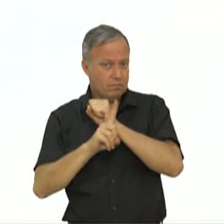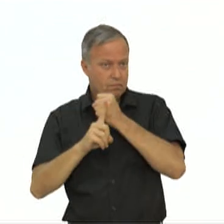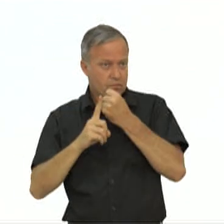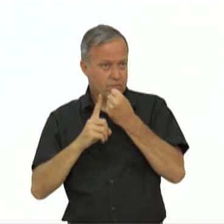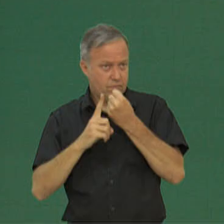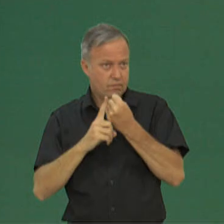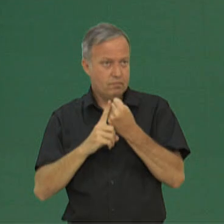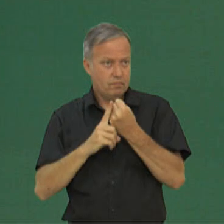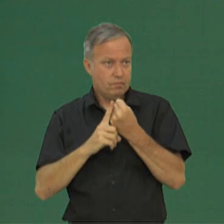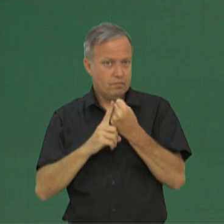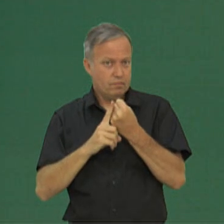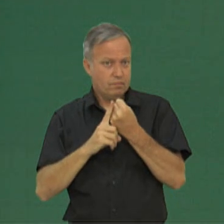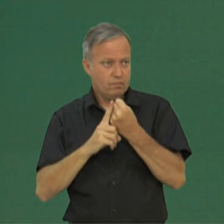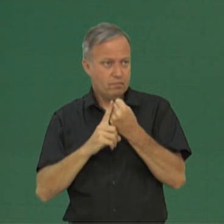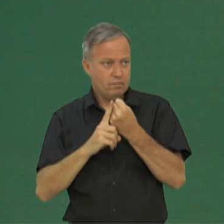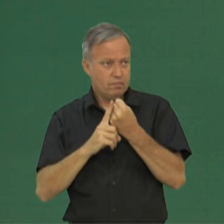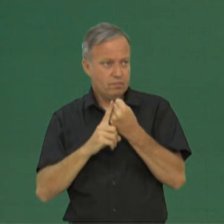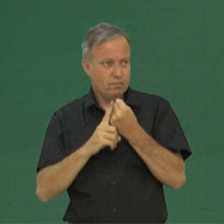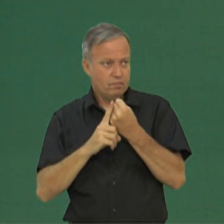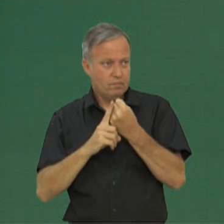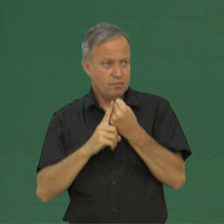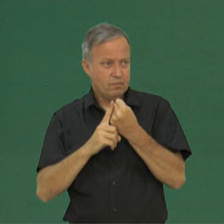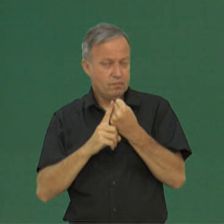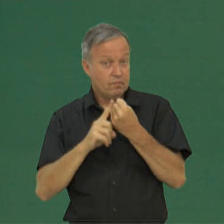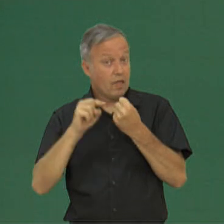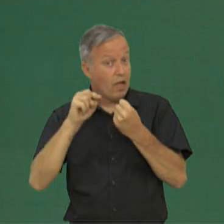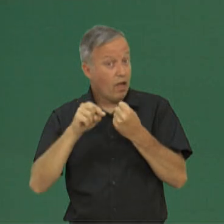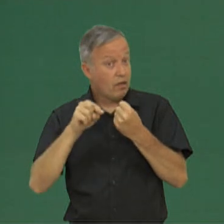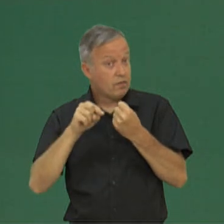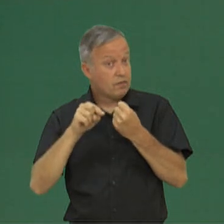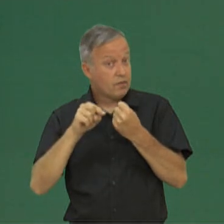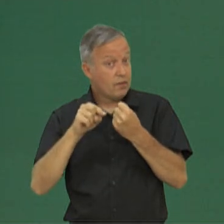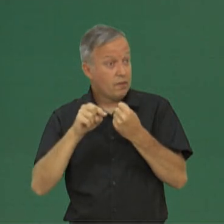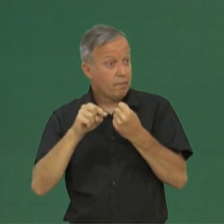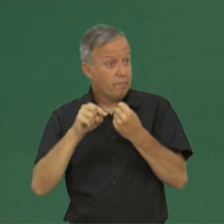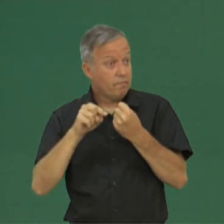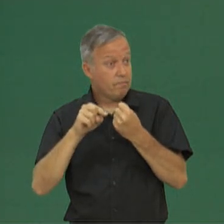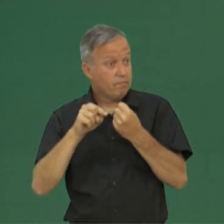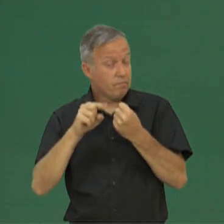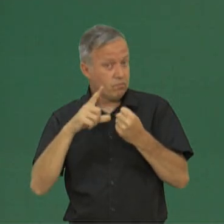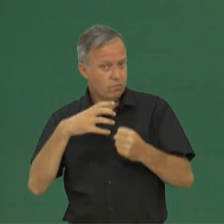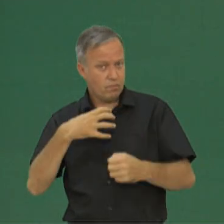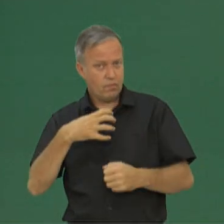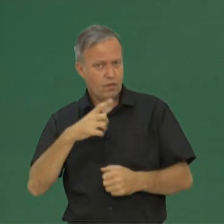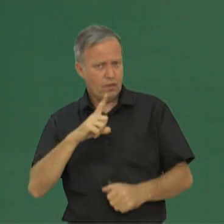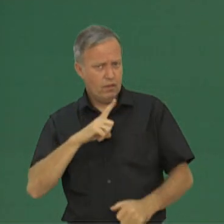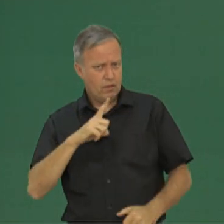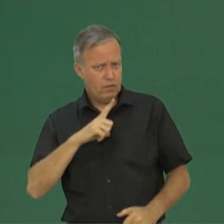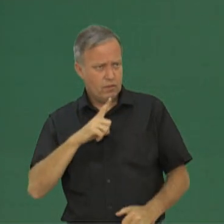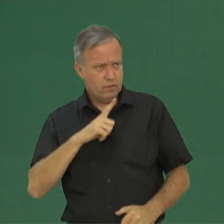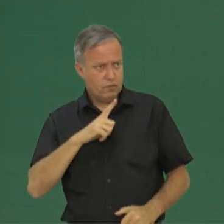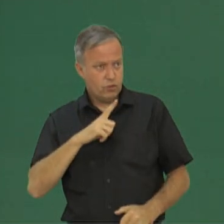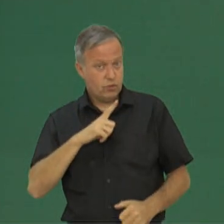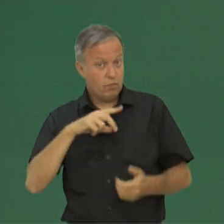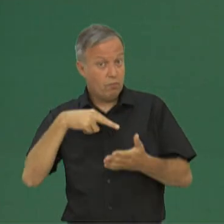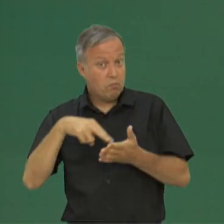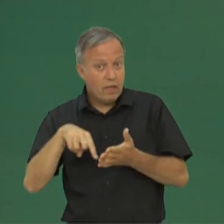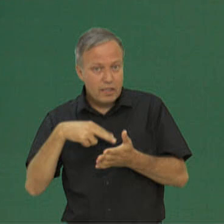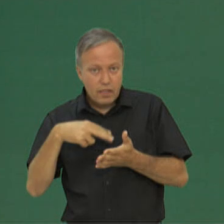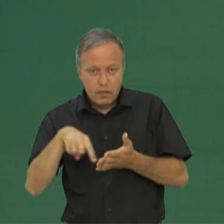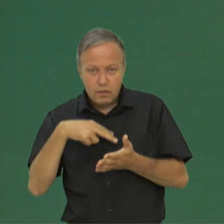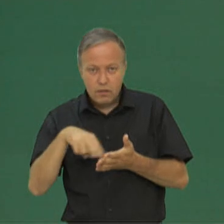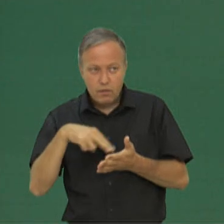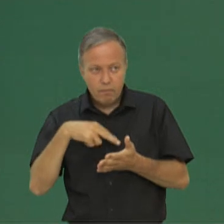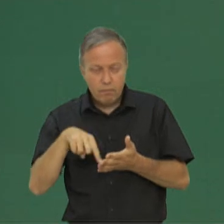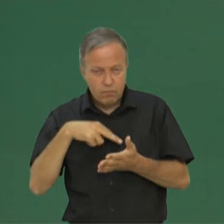papéis principais, não é? Então, neste momento, se tinha um espetáculo de